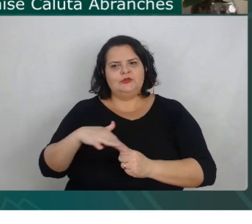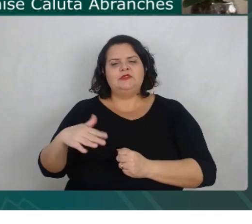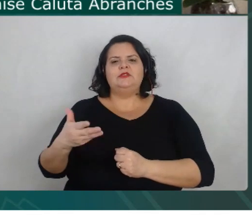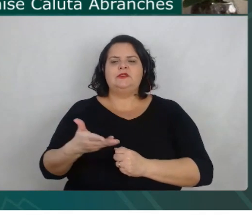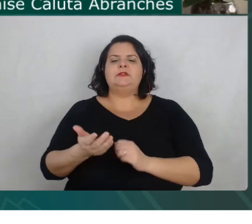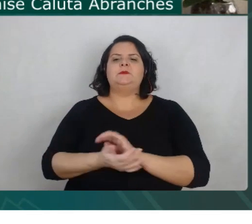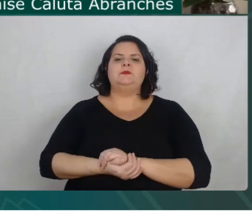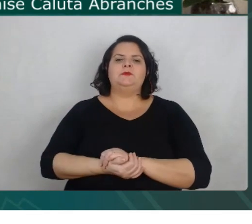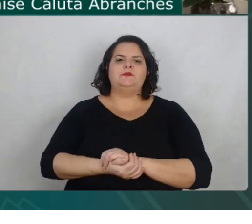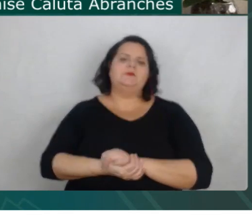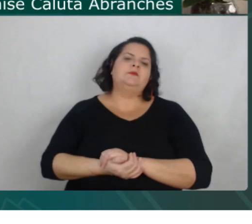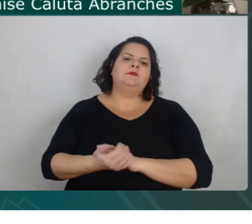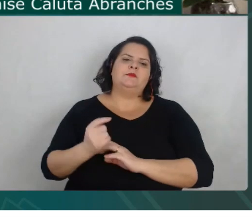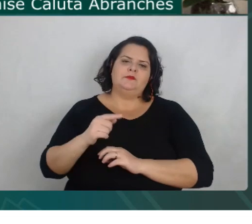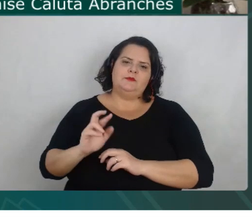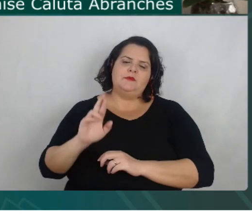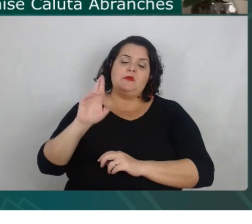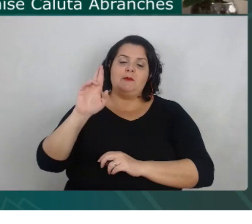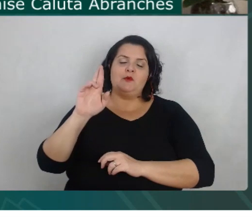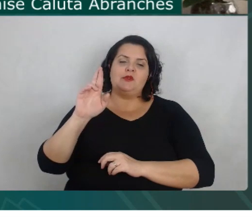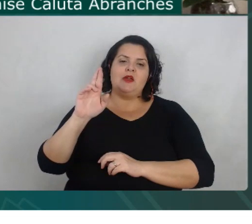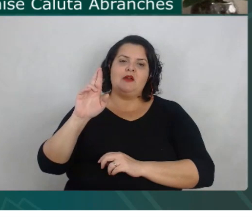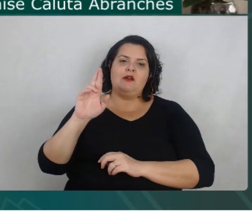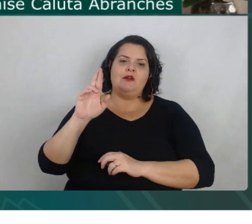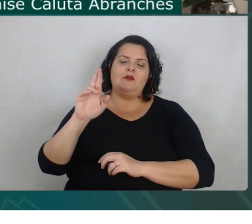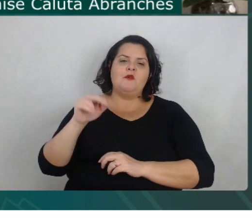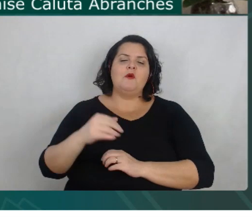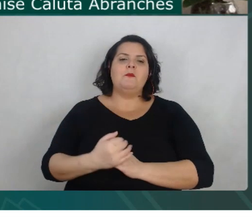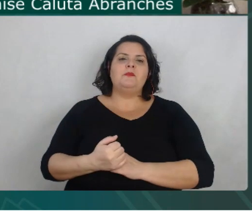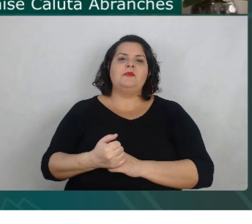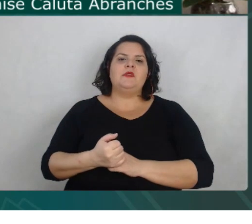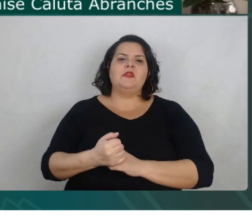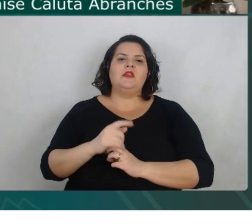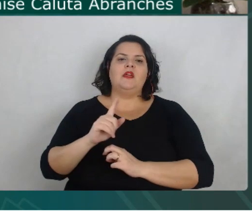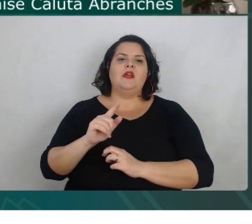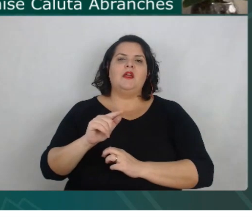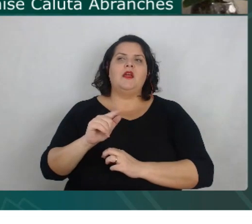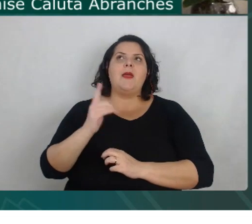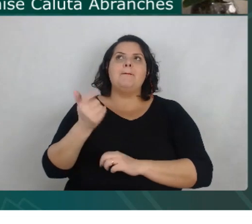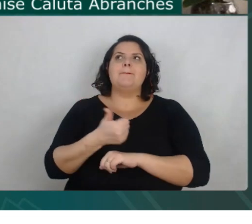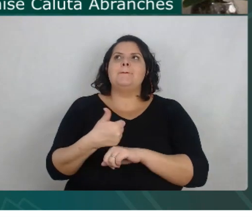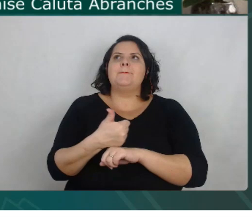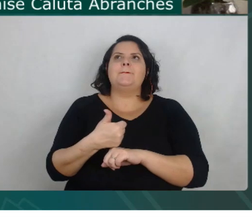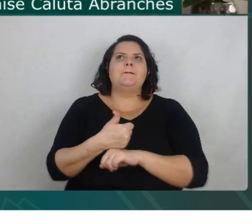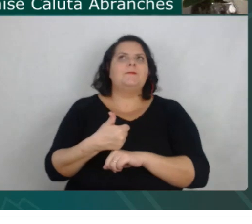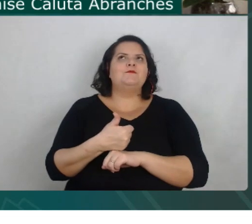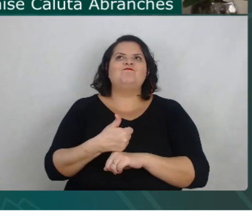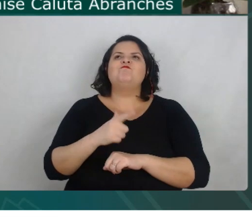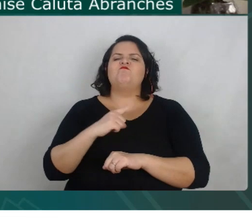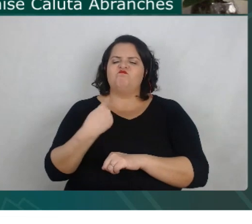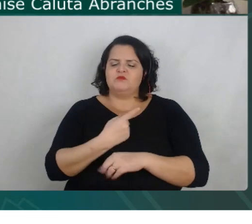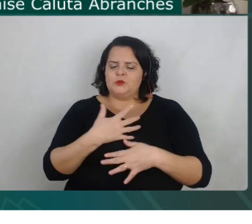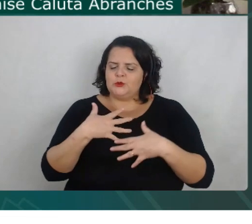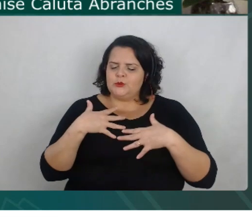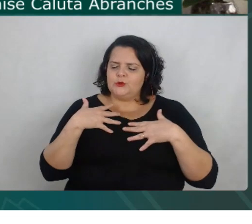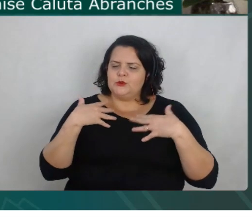que representa toda uma categoria de profissionais do qual eu tenho um imenso orgulho de fazer parte, e deixo aqui